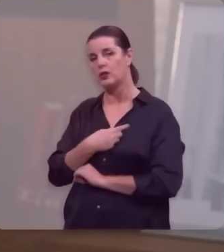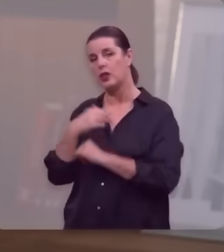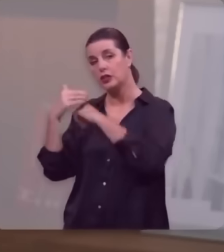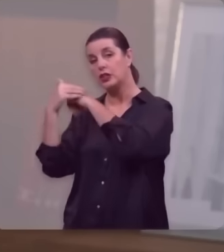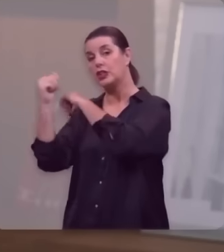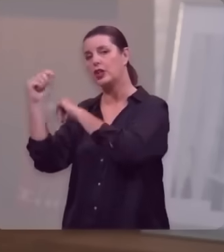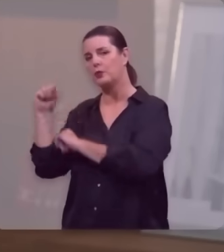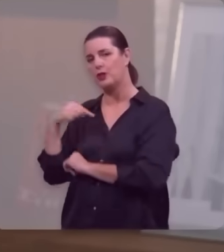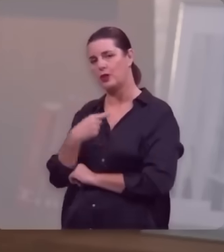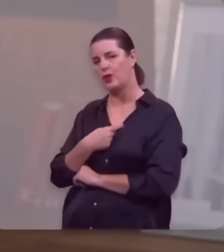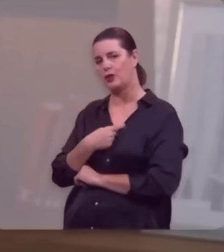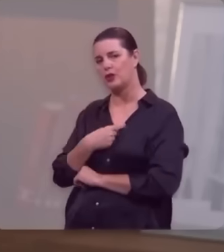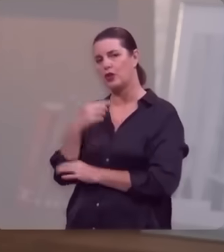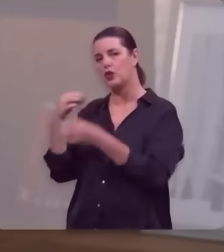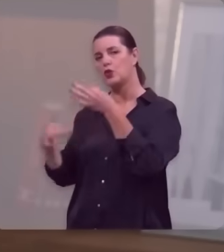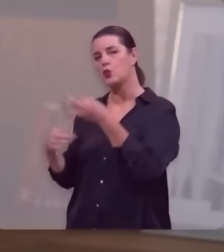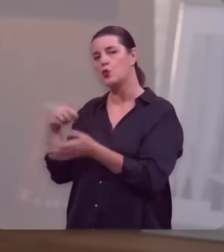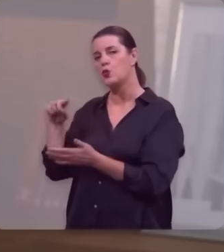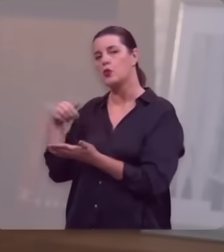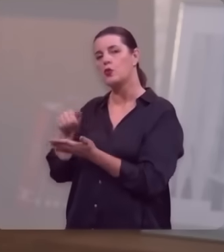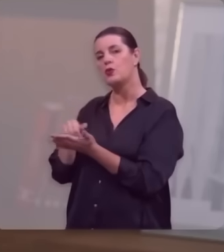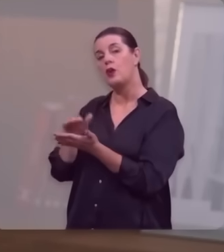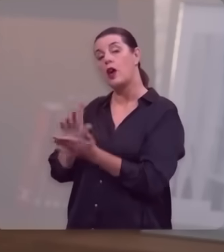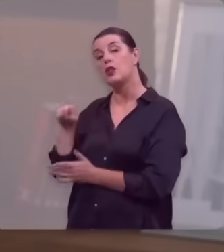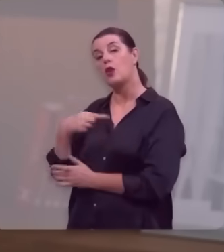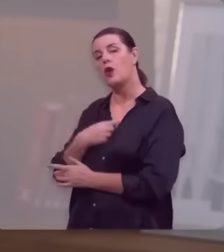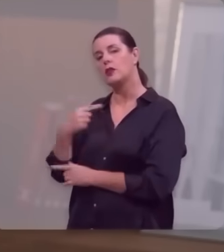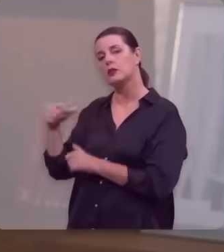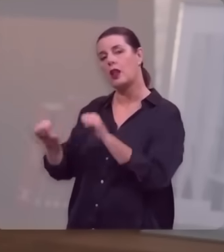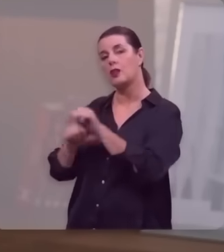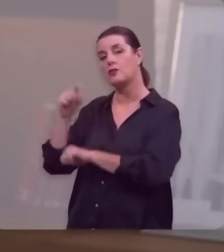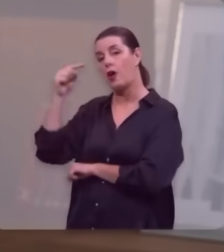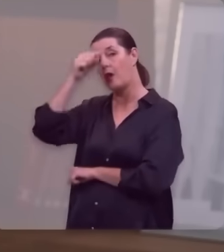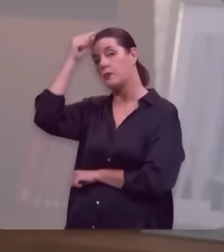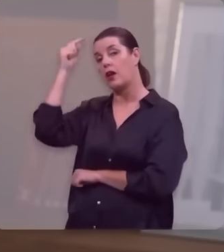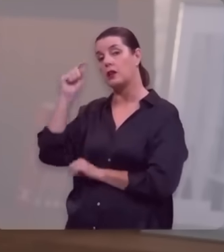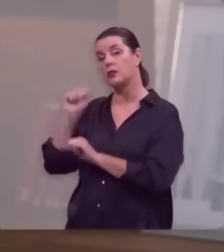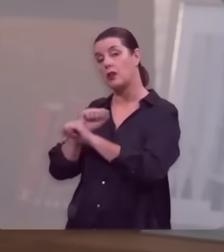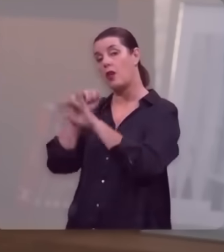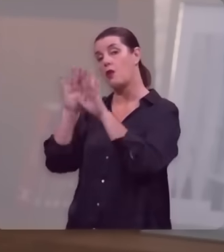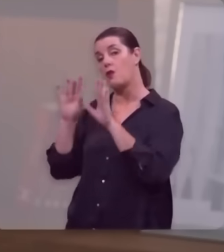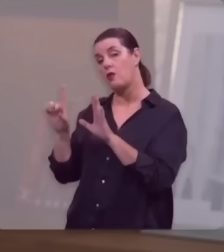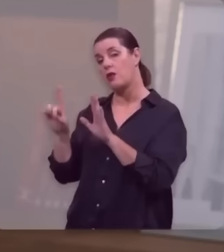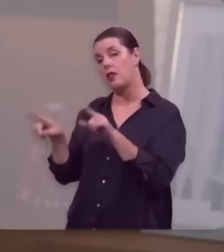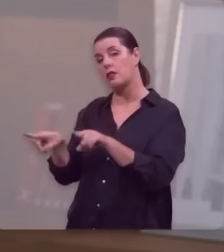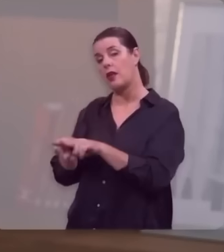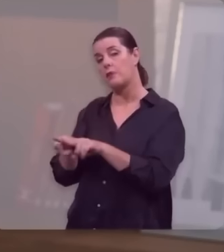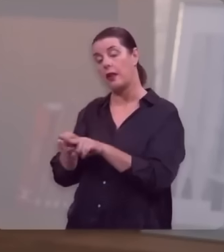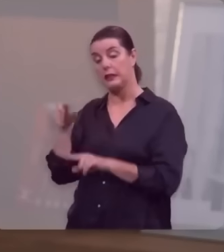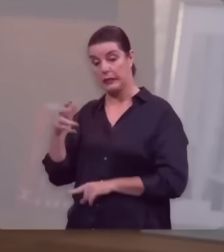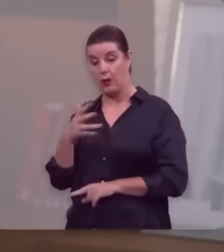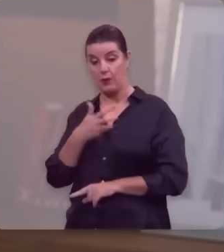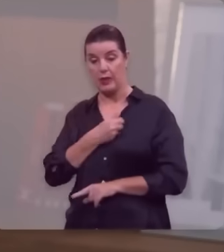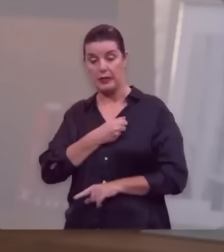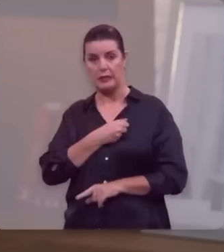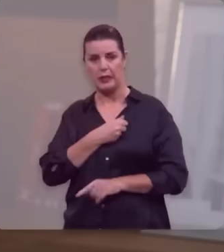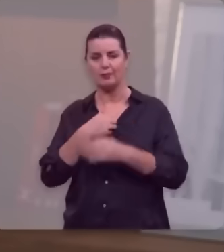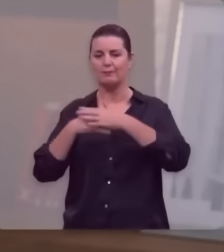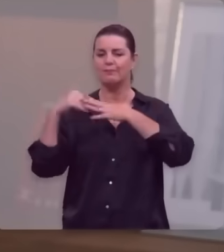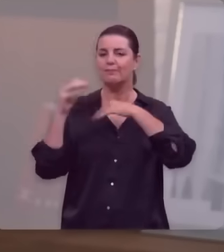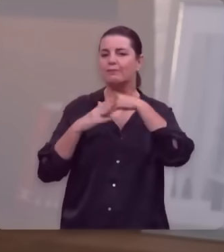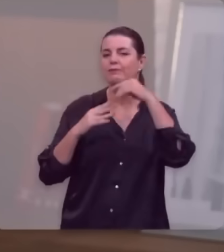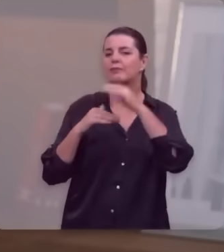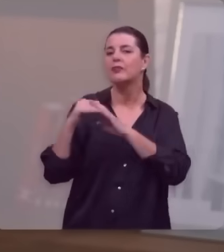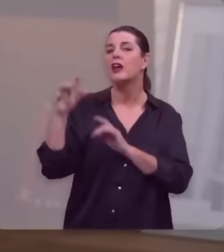chama quem nos justifica quem nos santifica quem nos glorifica a salvação é uma obra de